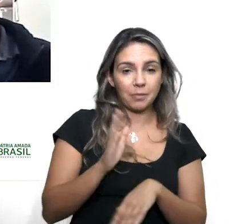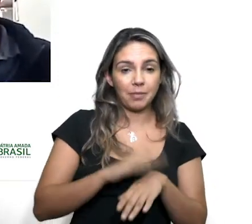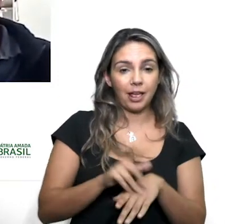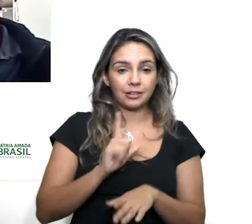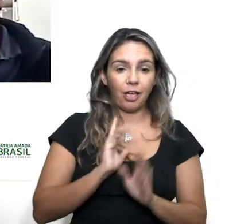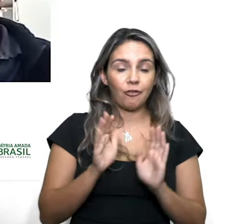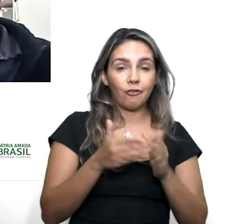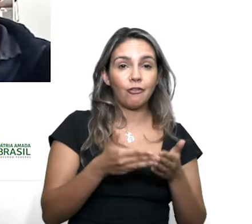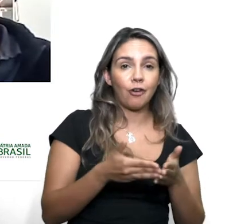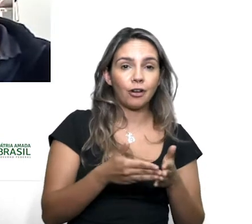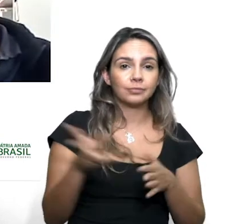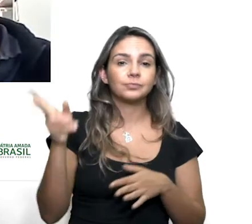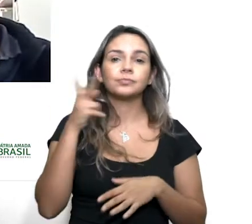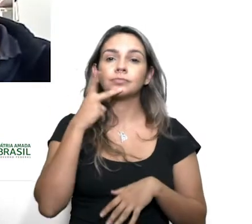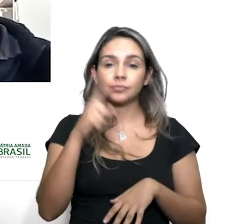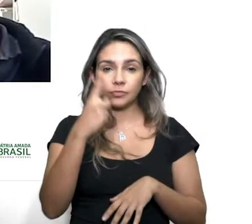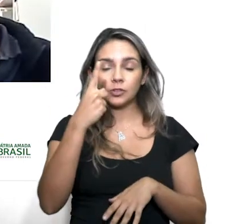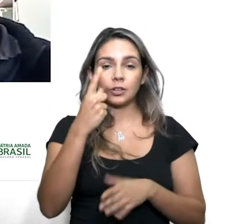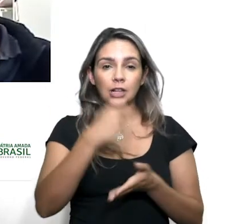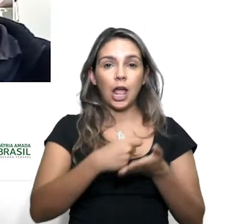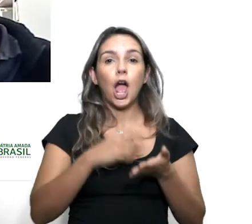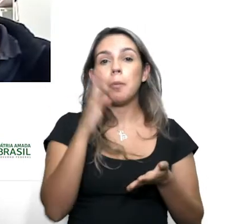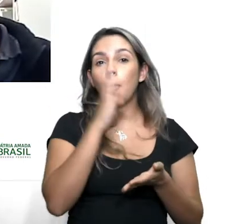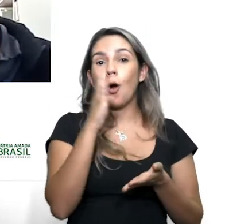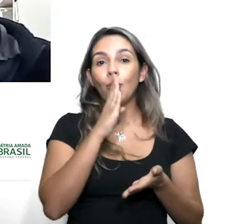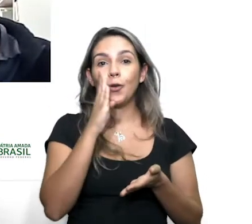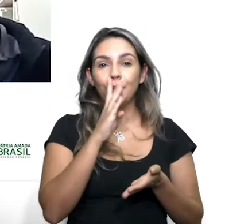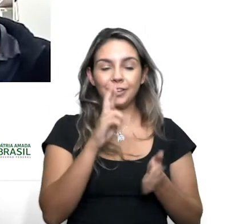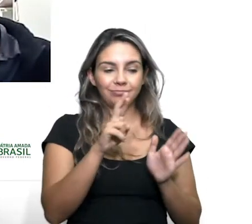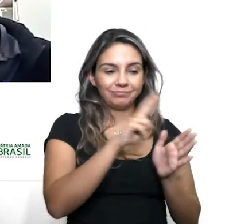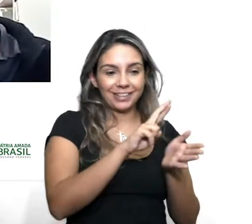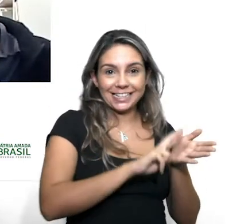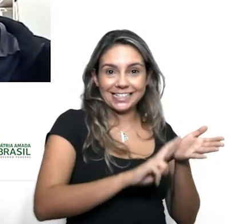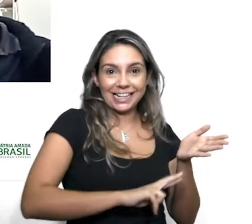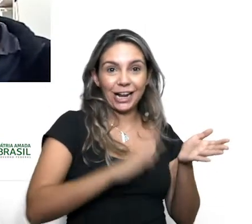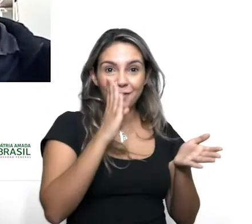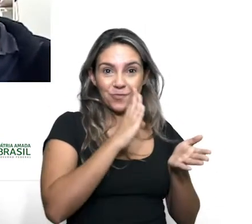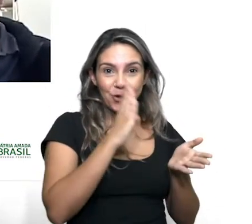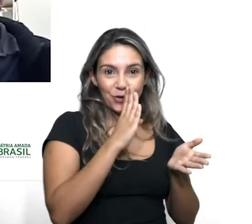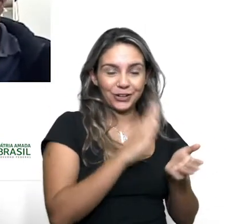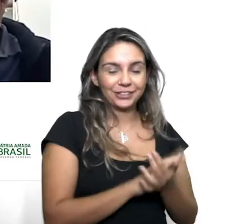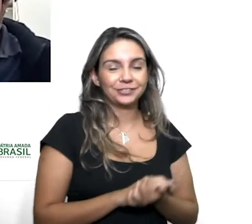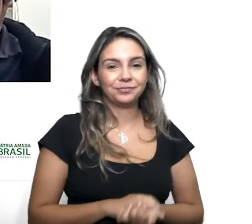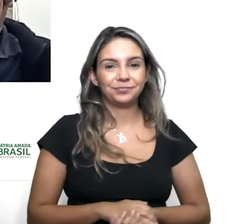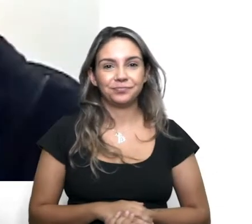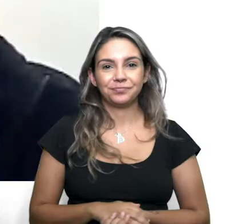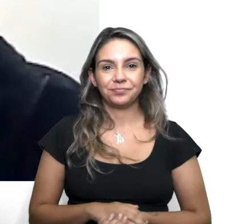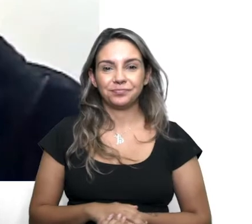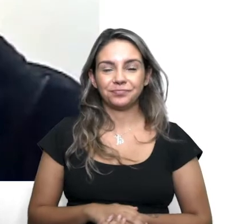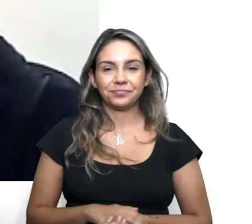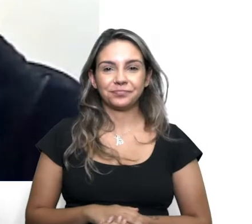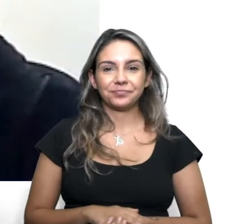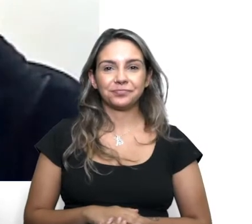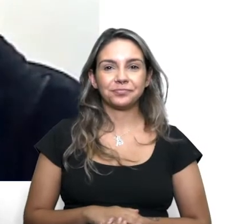ou seja... Isso é praticamente uma receita de bolo. Sim, porque a história